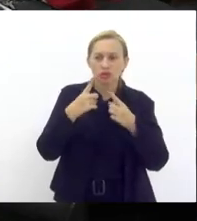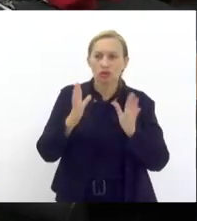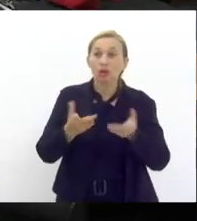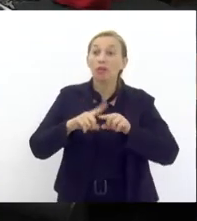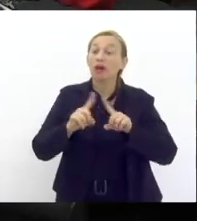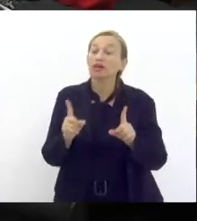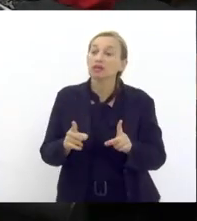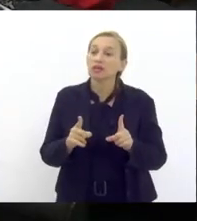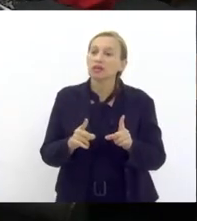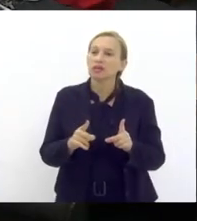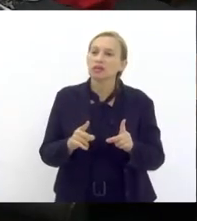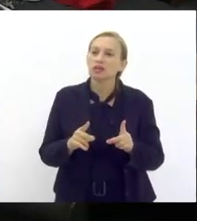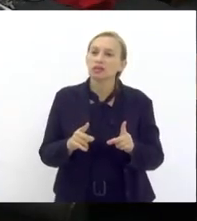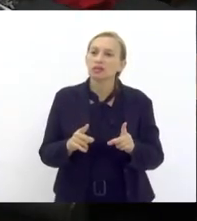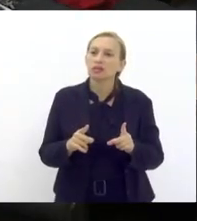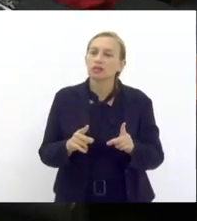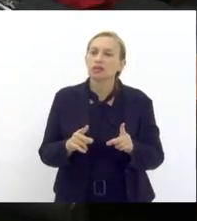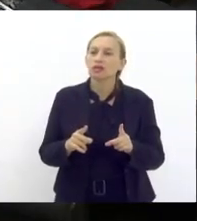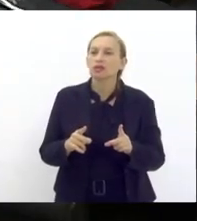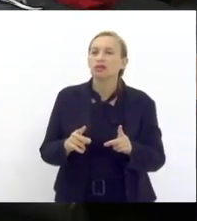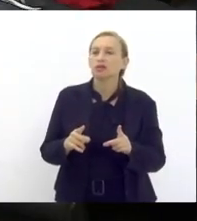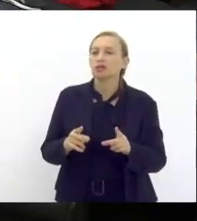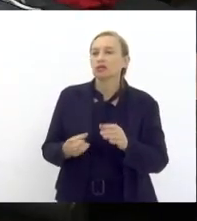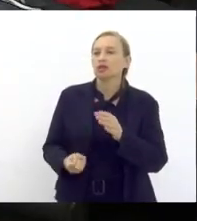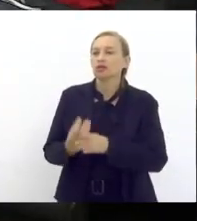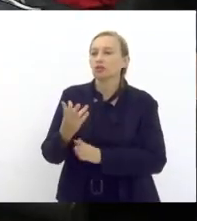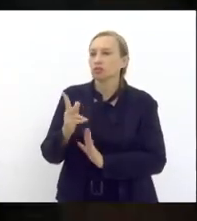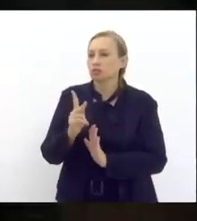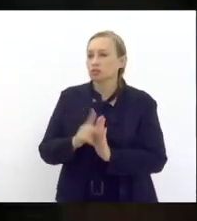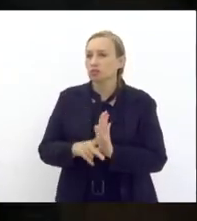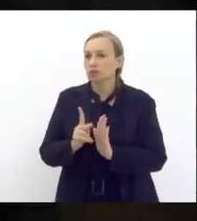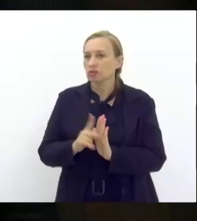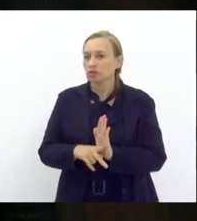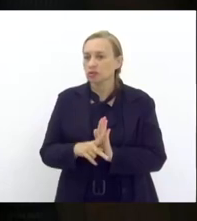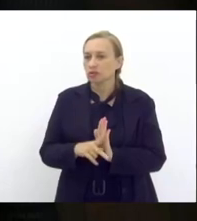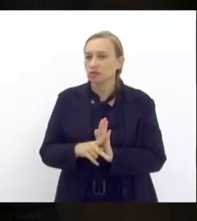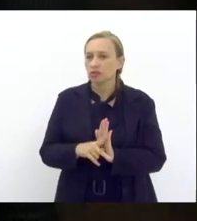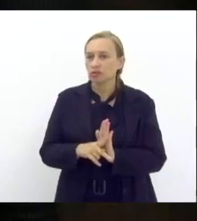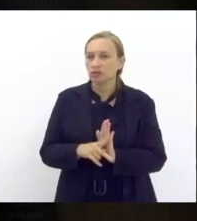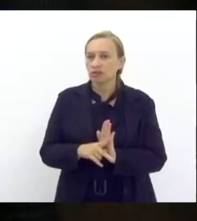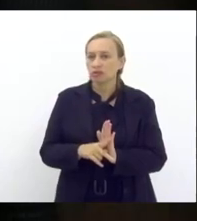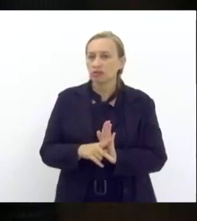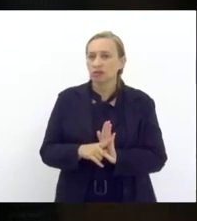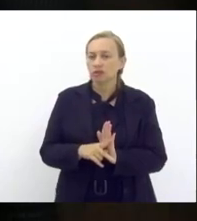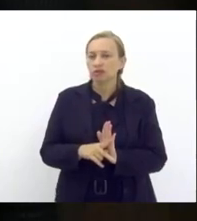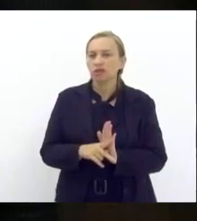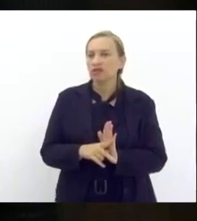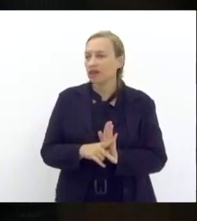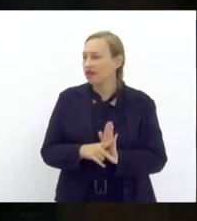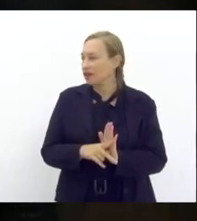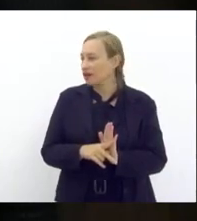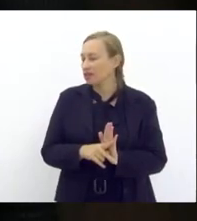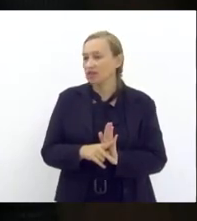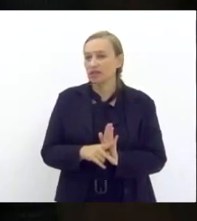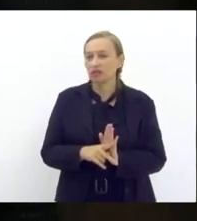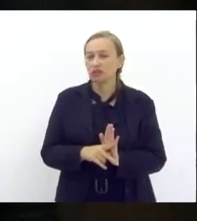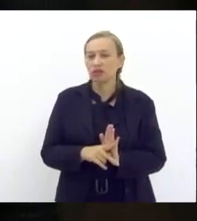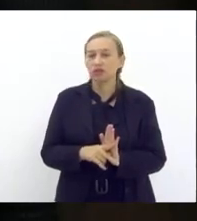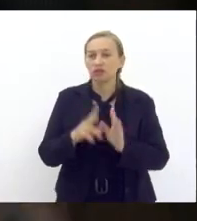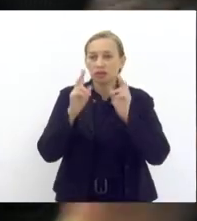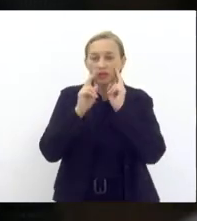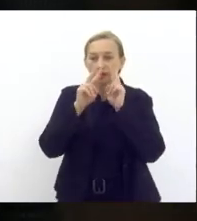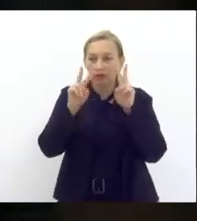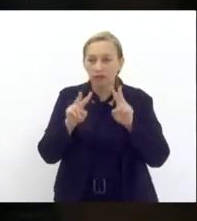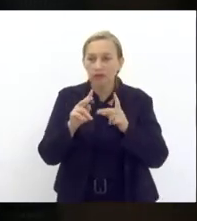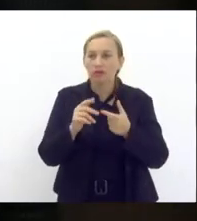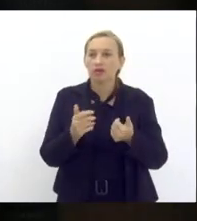mas como a autora do projeto botou em questão, a gente também tem que olhar o